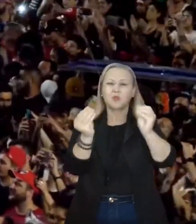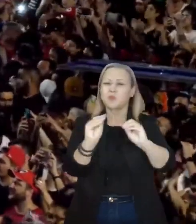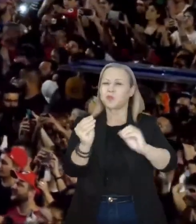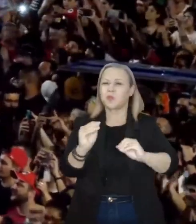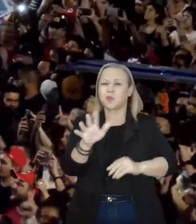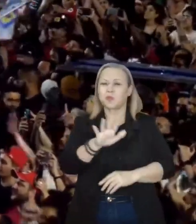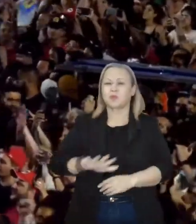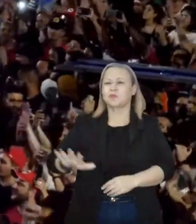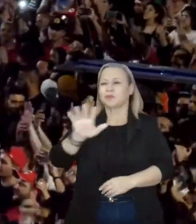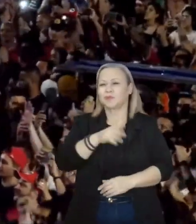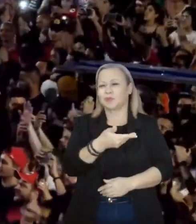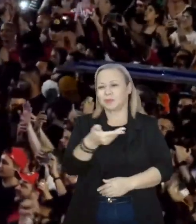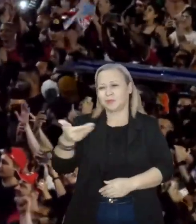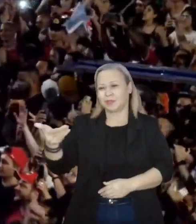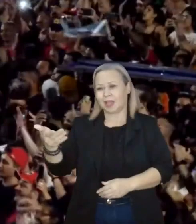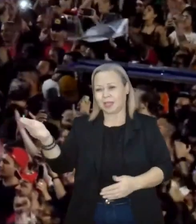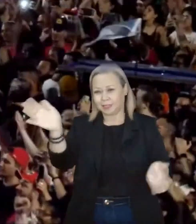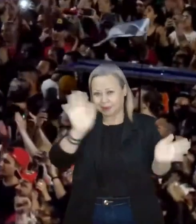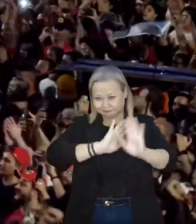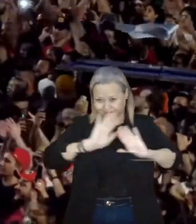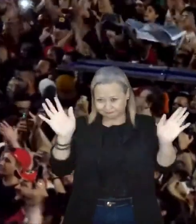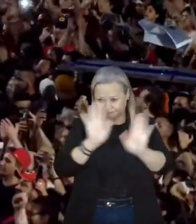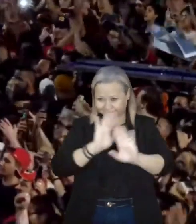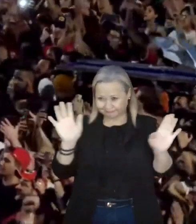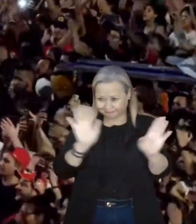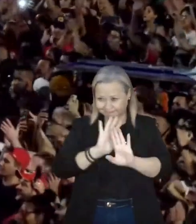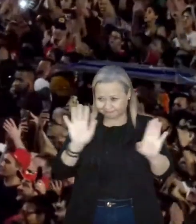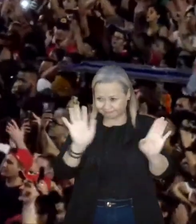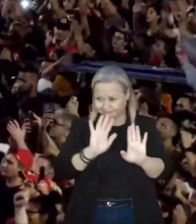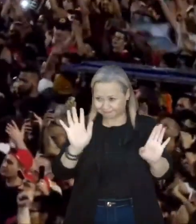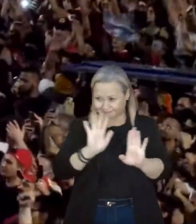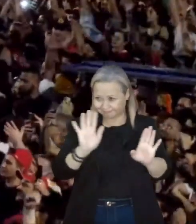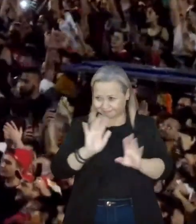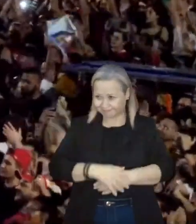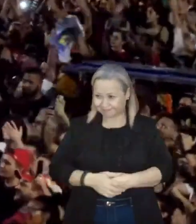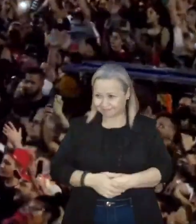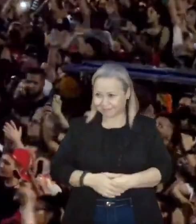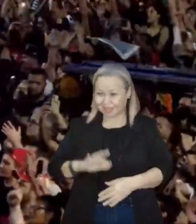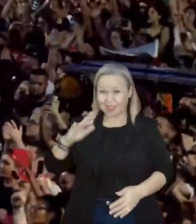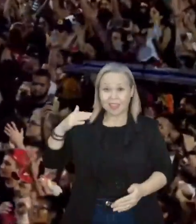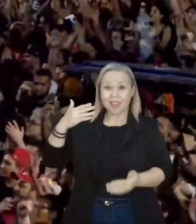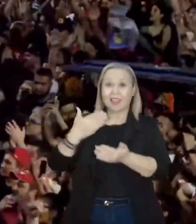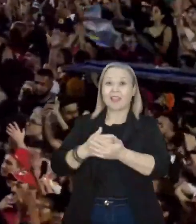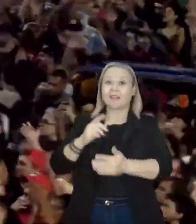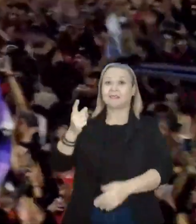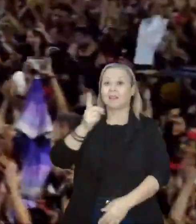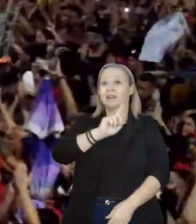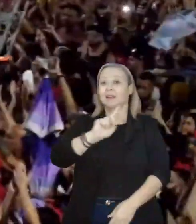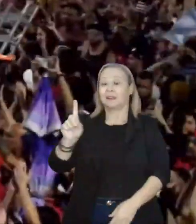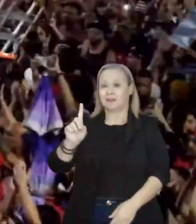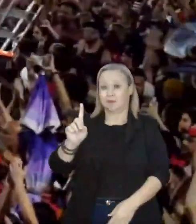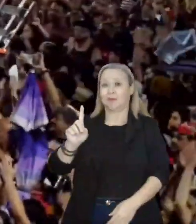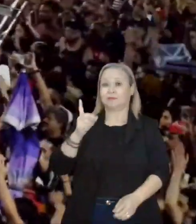todas vocês. Tchau, gente. Obrigado e até o próximo encontro.